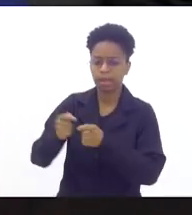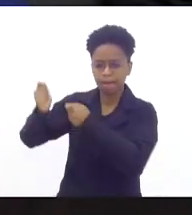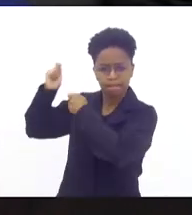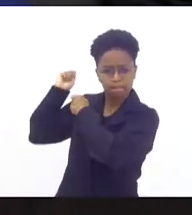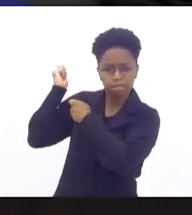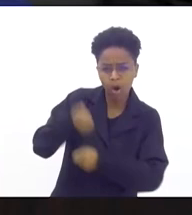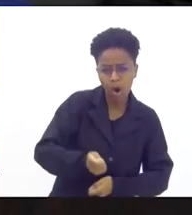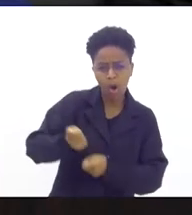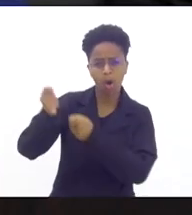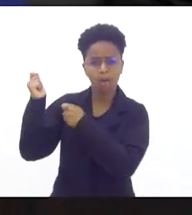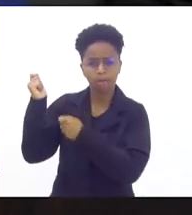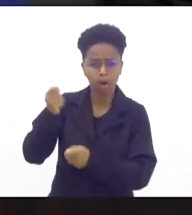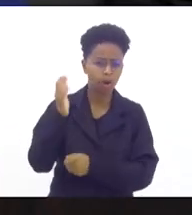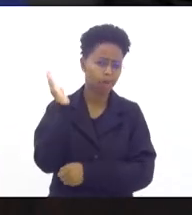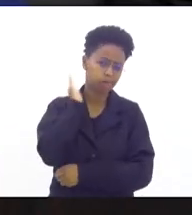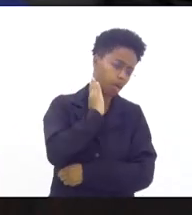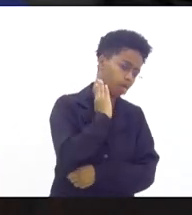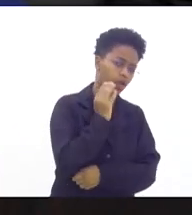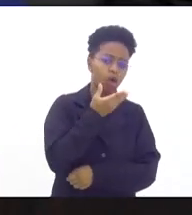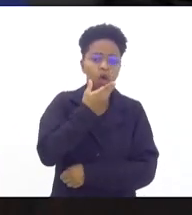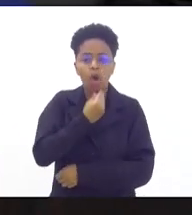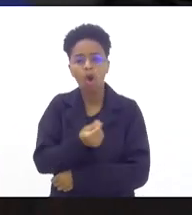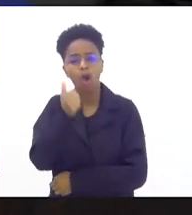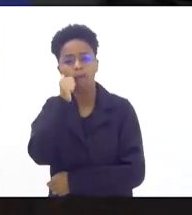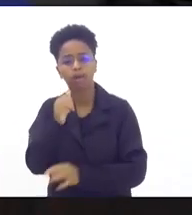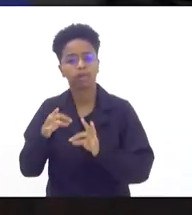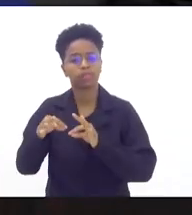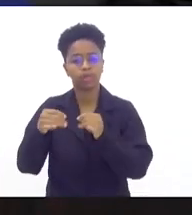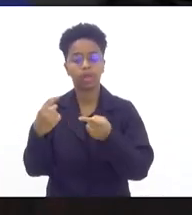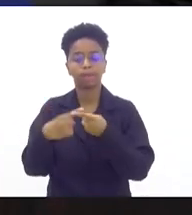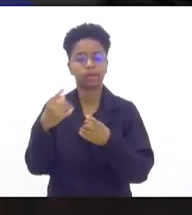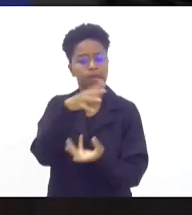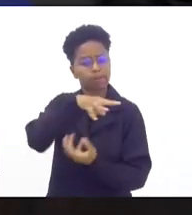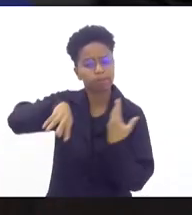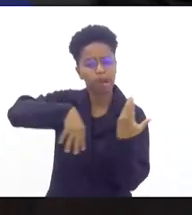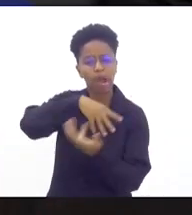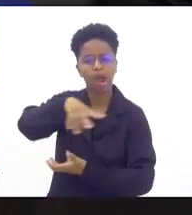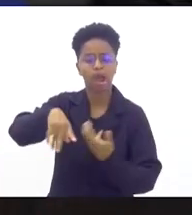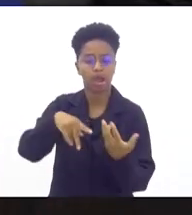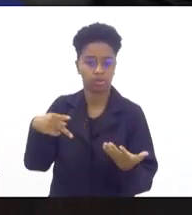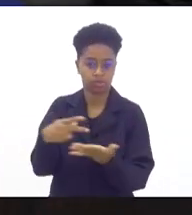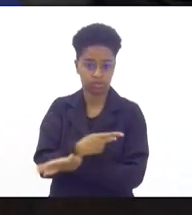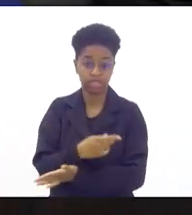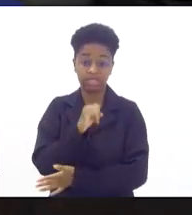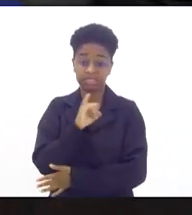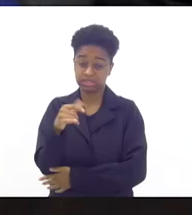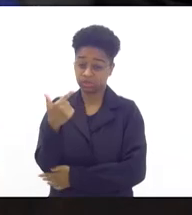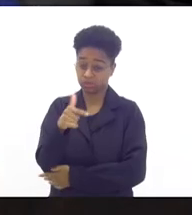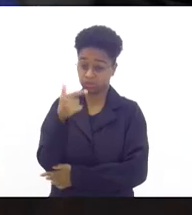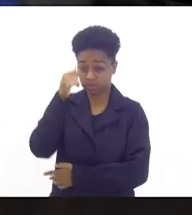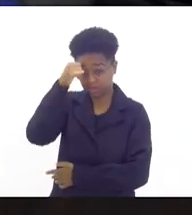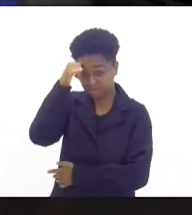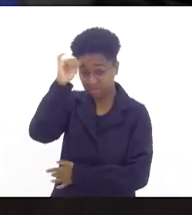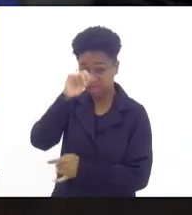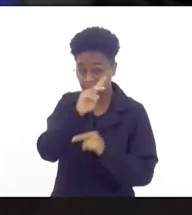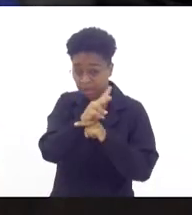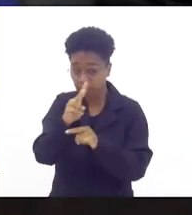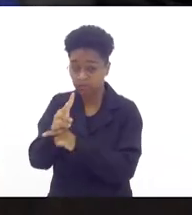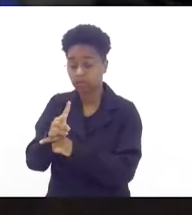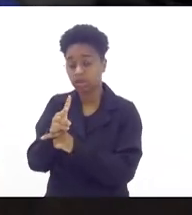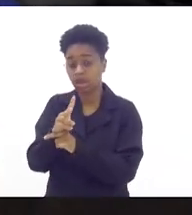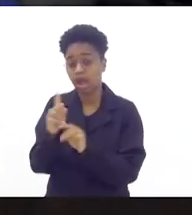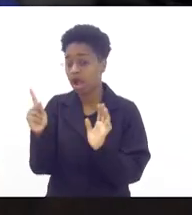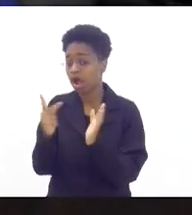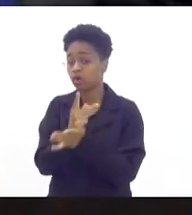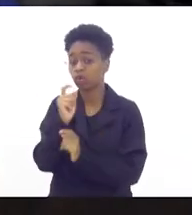nuca homens mulheres porque o caos é instalado se não há prevenção só